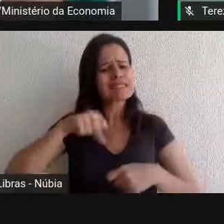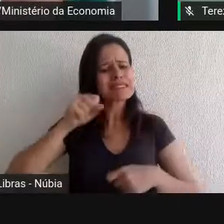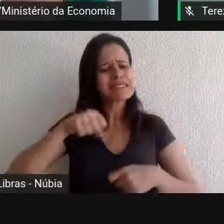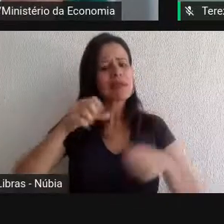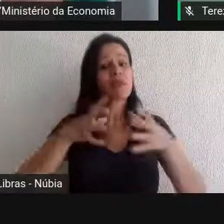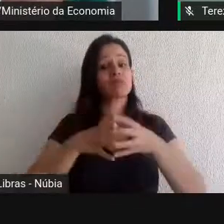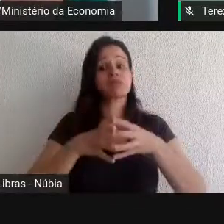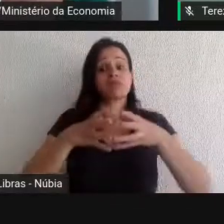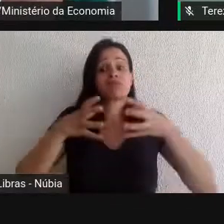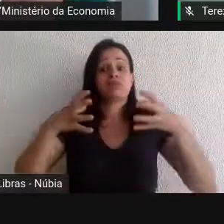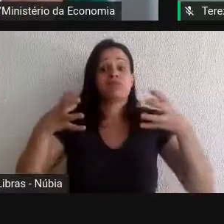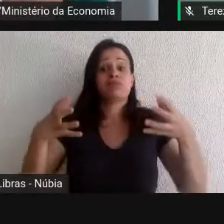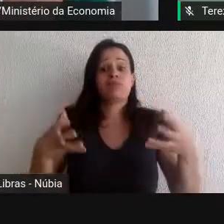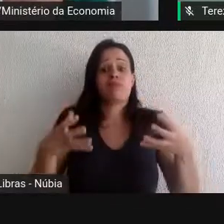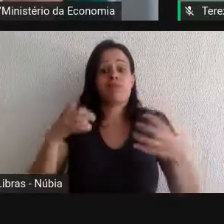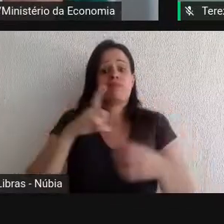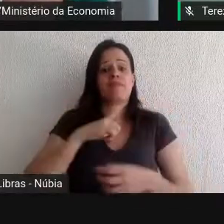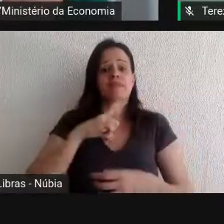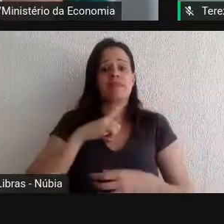o